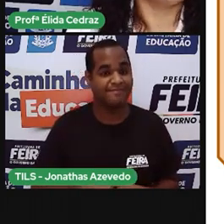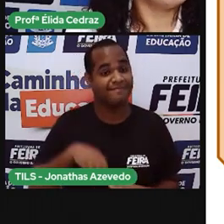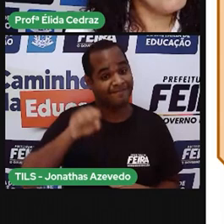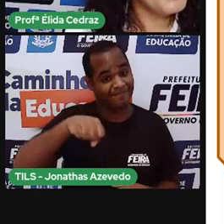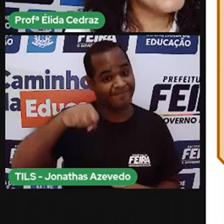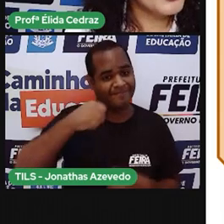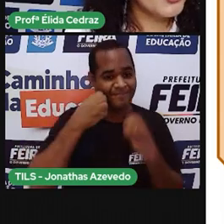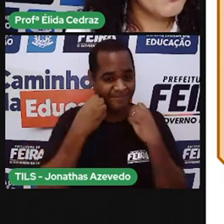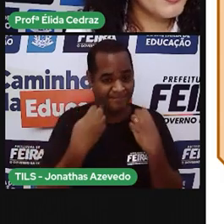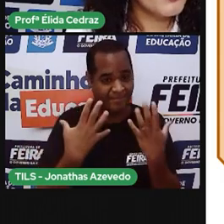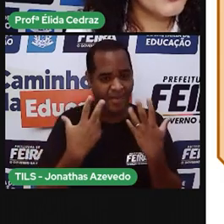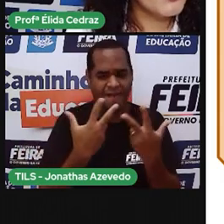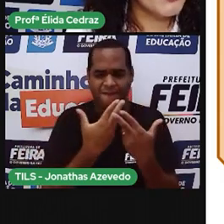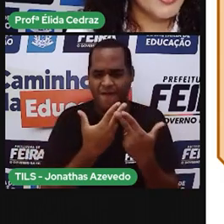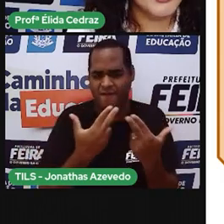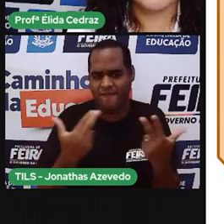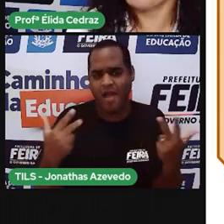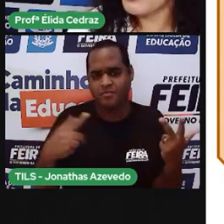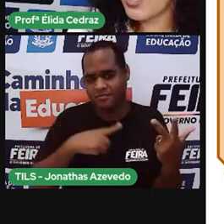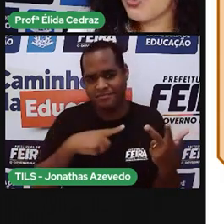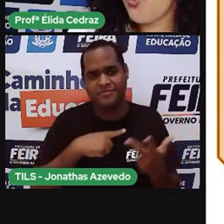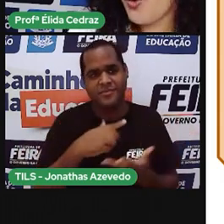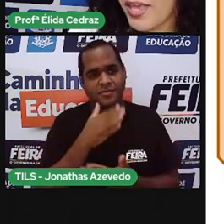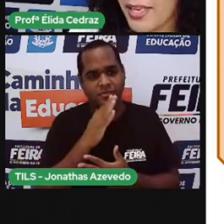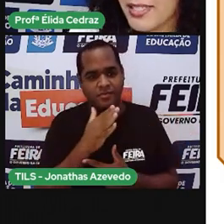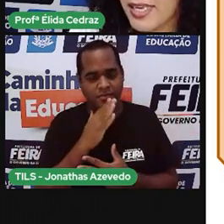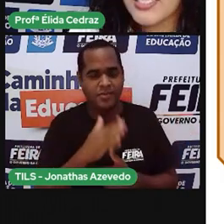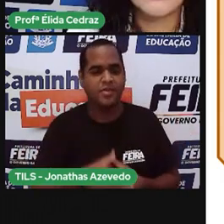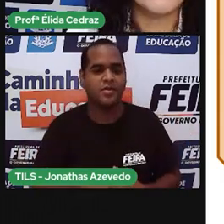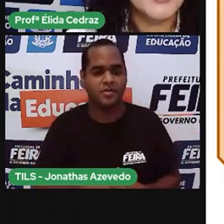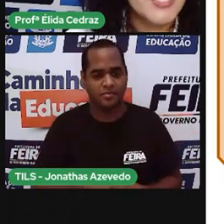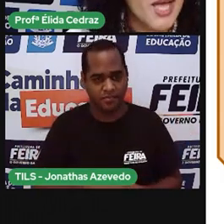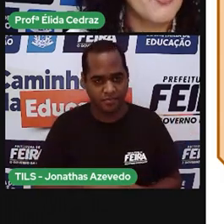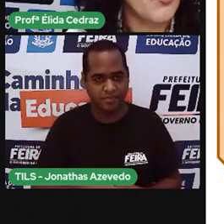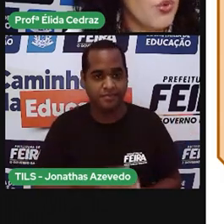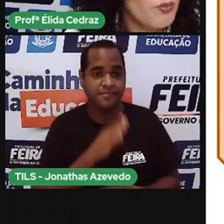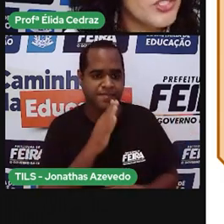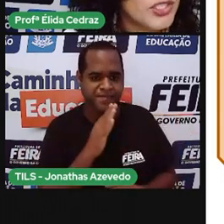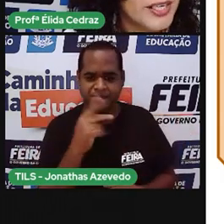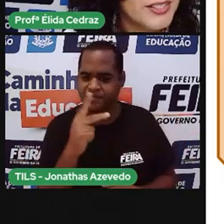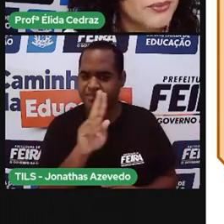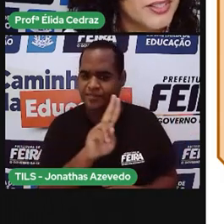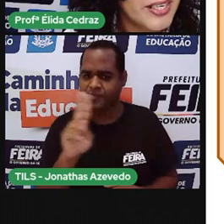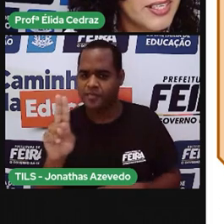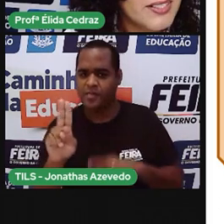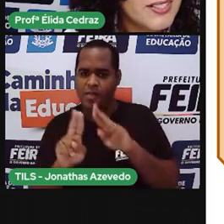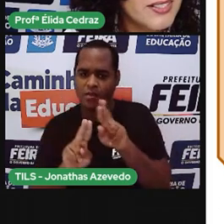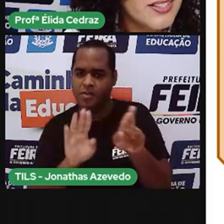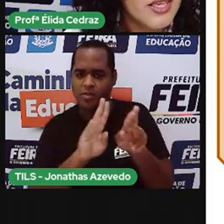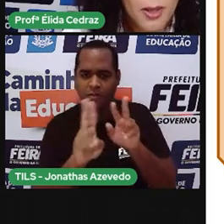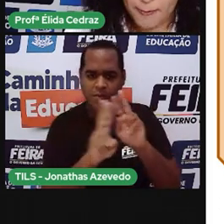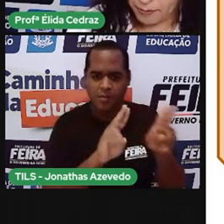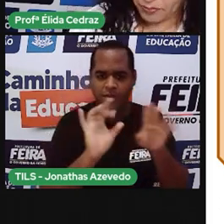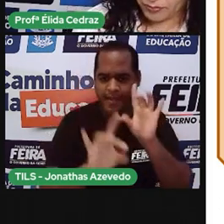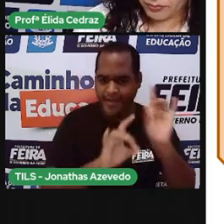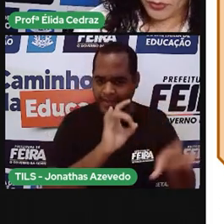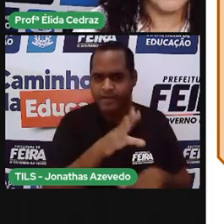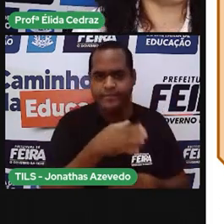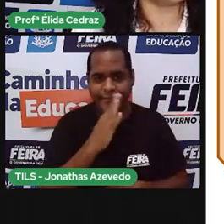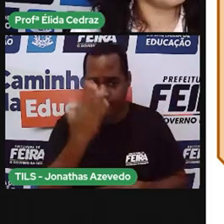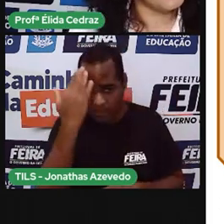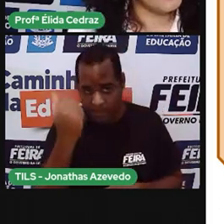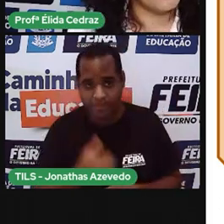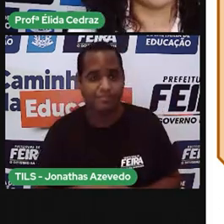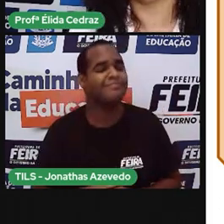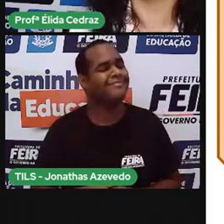Sim, muitos instrumentos, não é verdade? Você conhece eles e você sabe o nome de cada um deles?